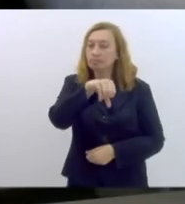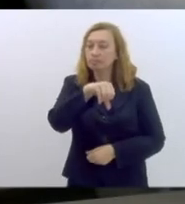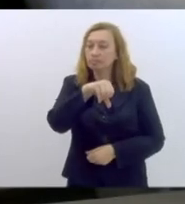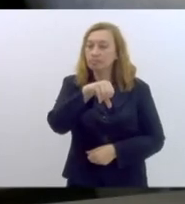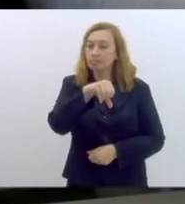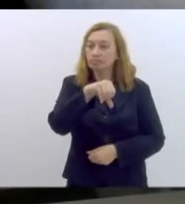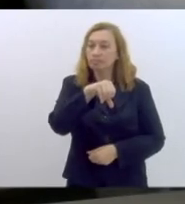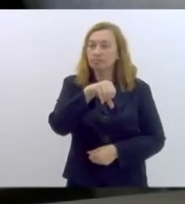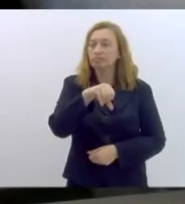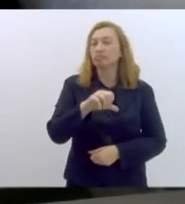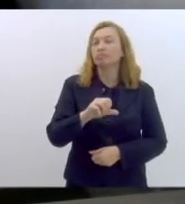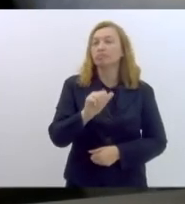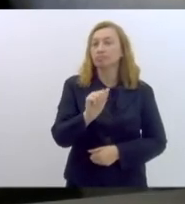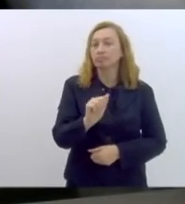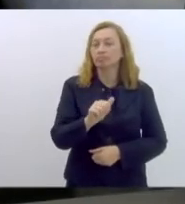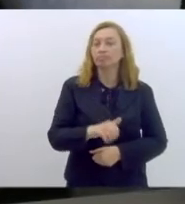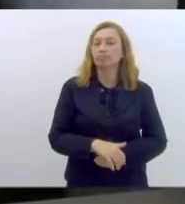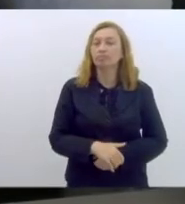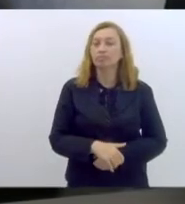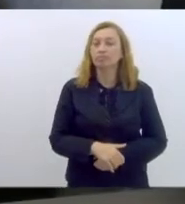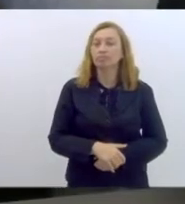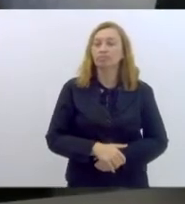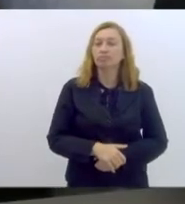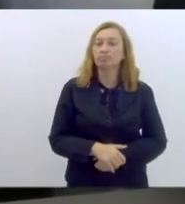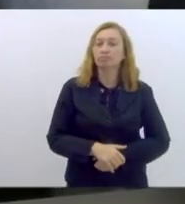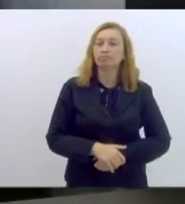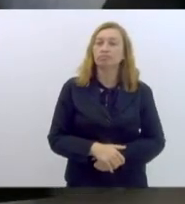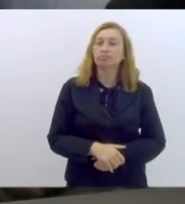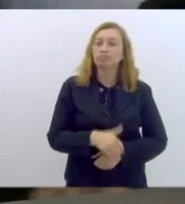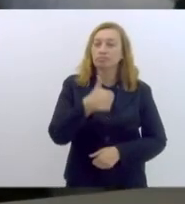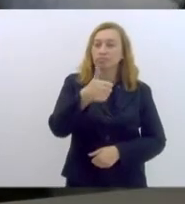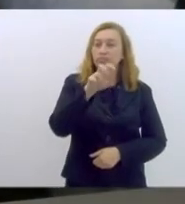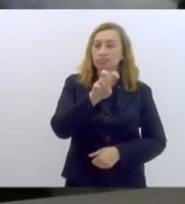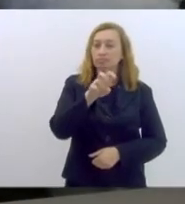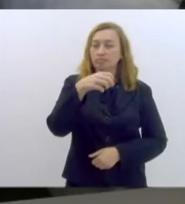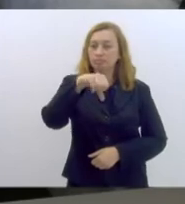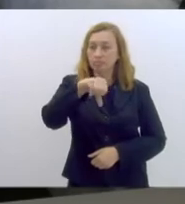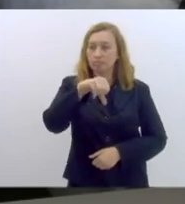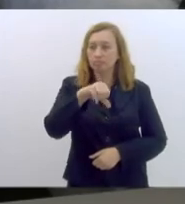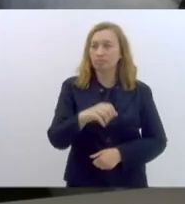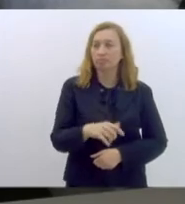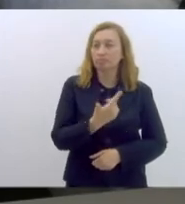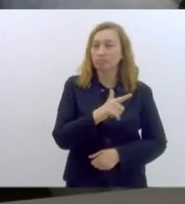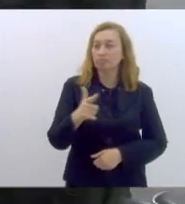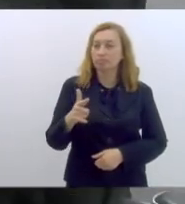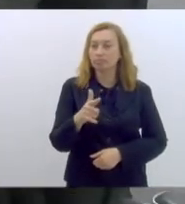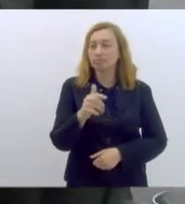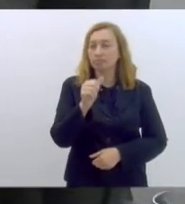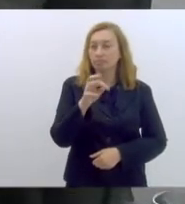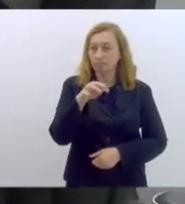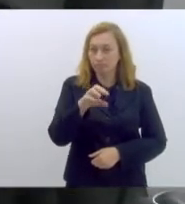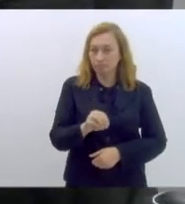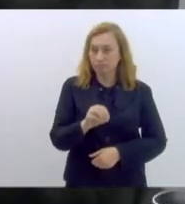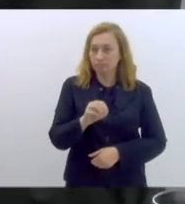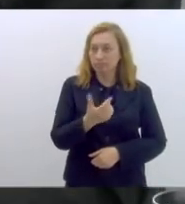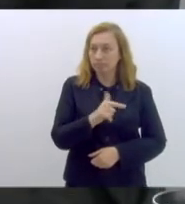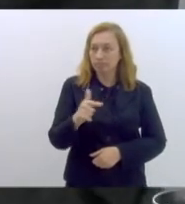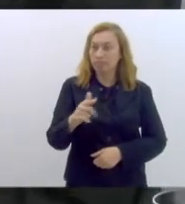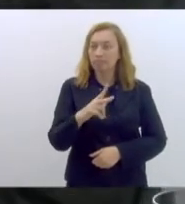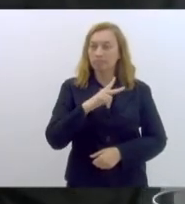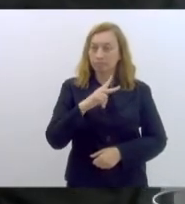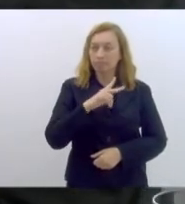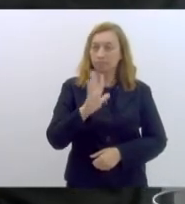LC 159. Função do artigo 9 da LC 159. Aí não tem aditivo. Sim, já é da própria